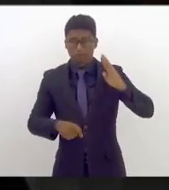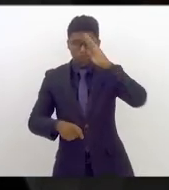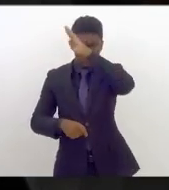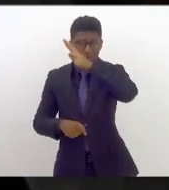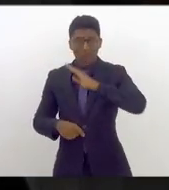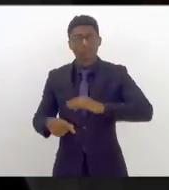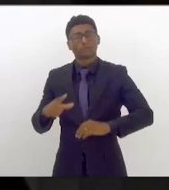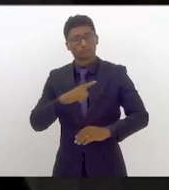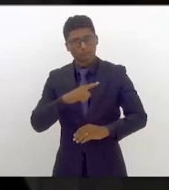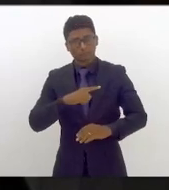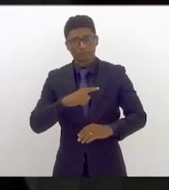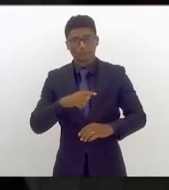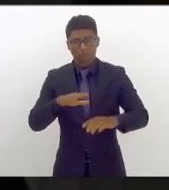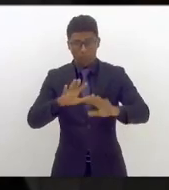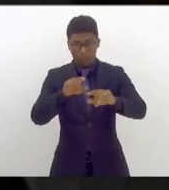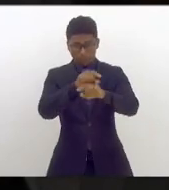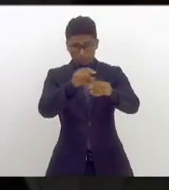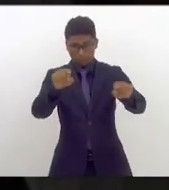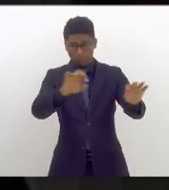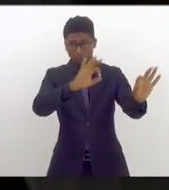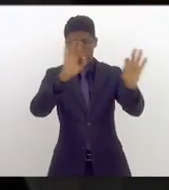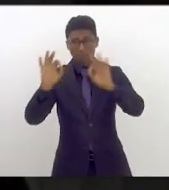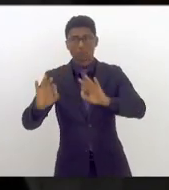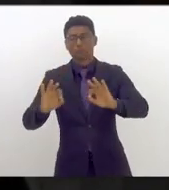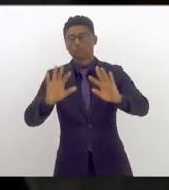quem nos assiste possa ter uma ideia,